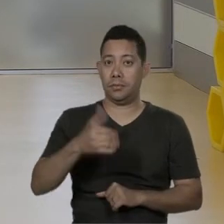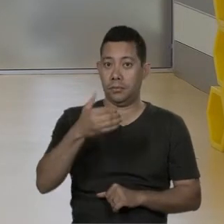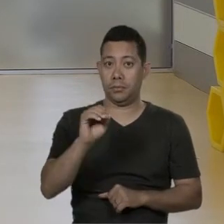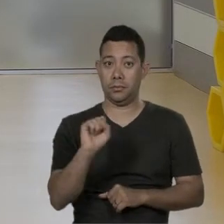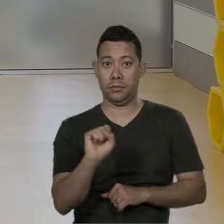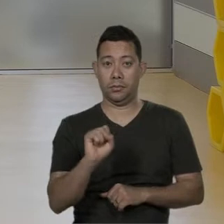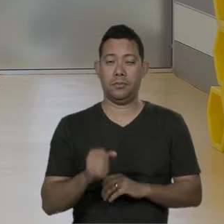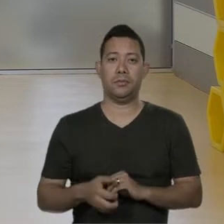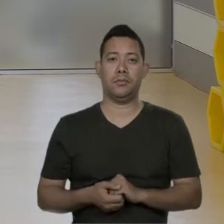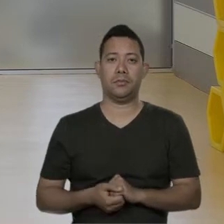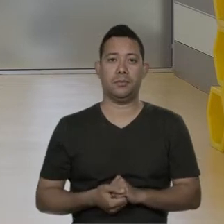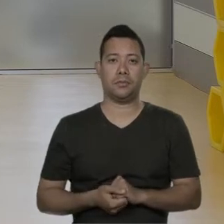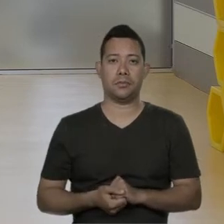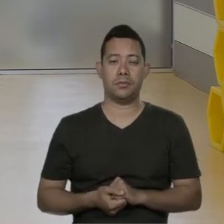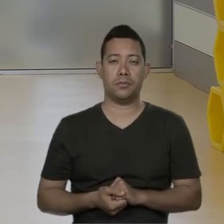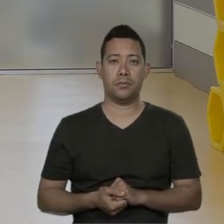10 segundos.